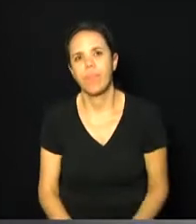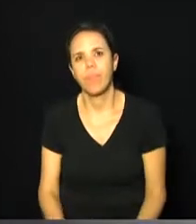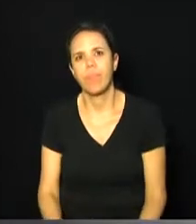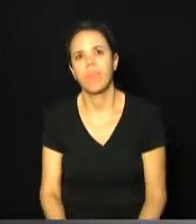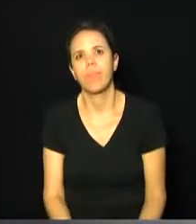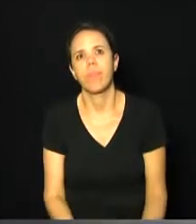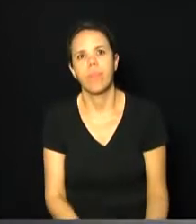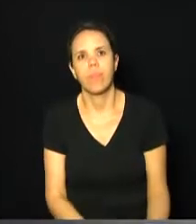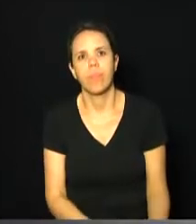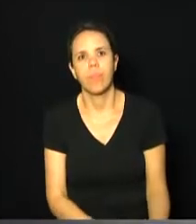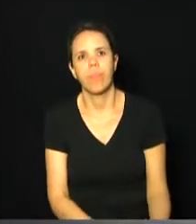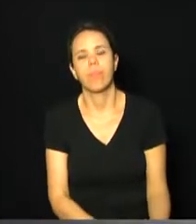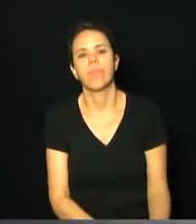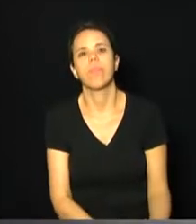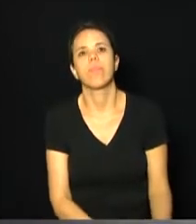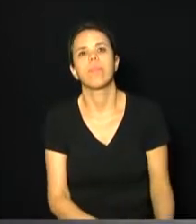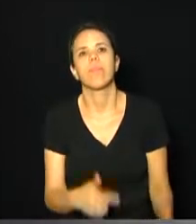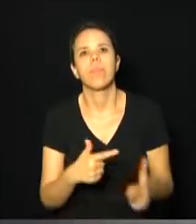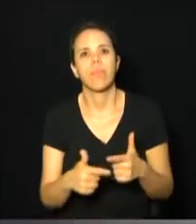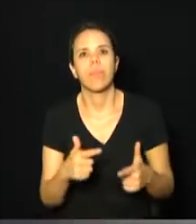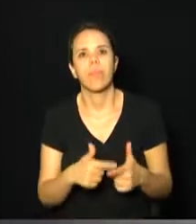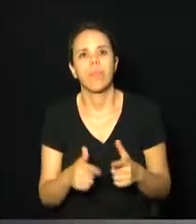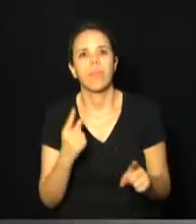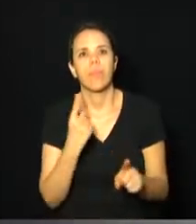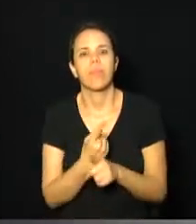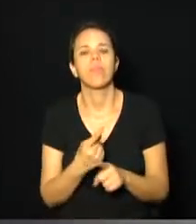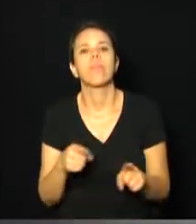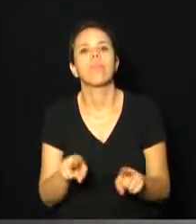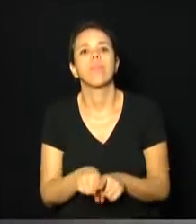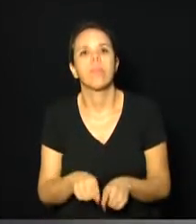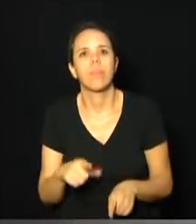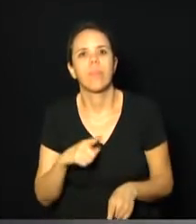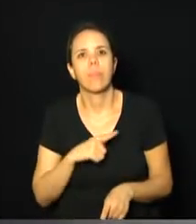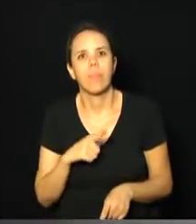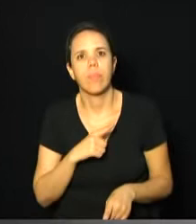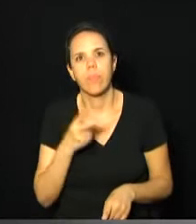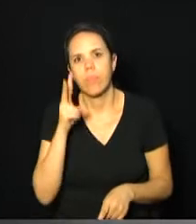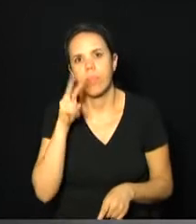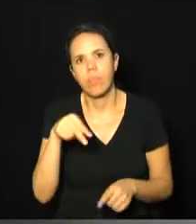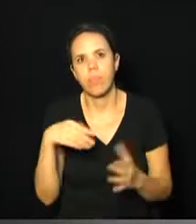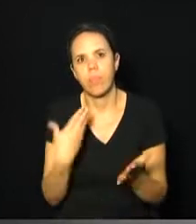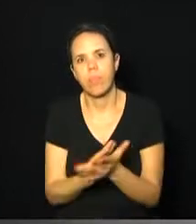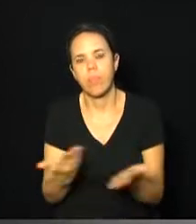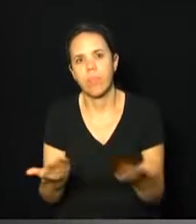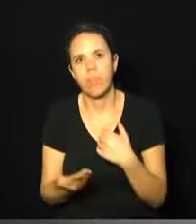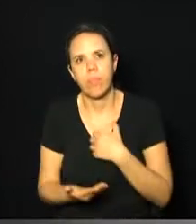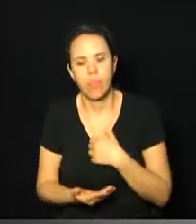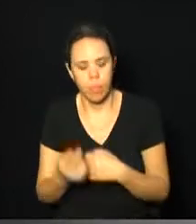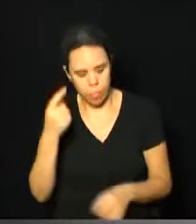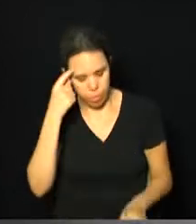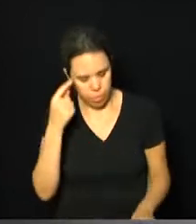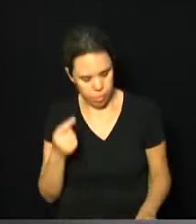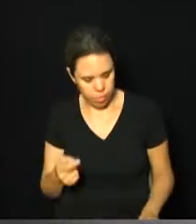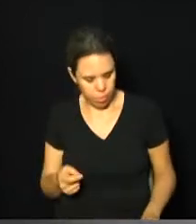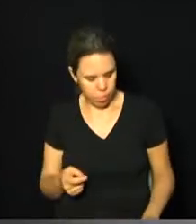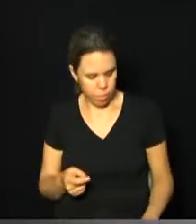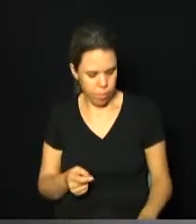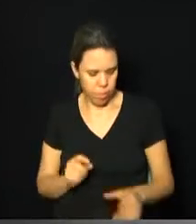Um dos problemas que a gente encontra também, eu estava vendo até hoje, agora lá prestando